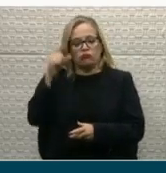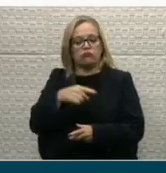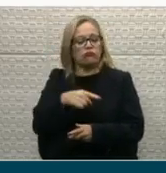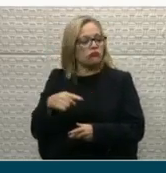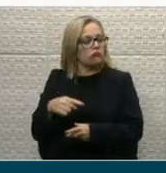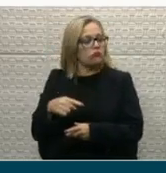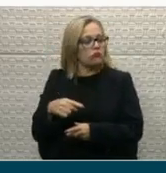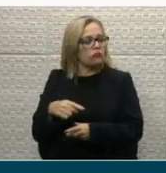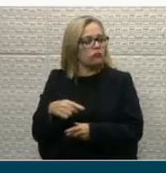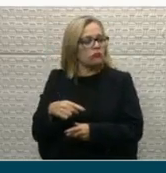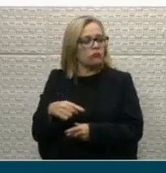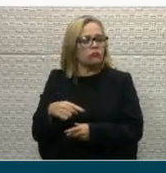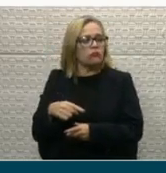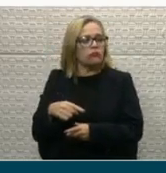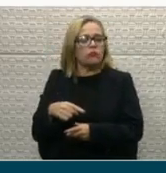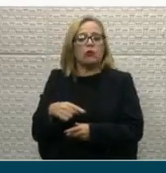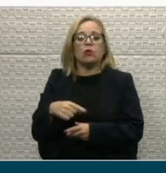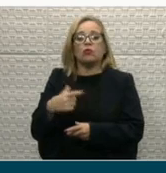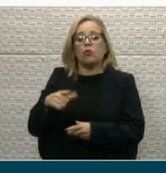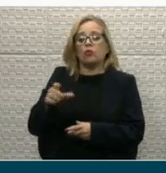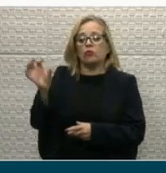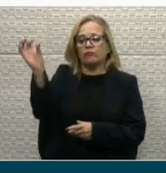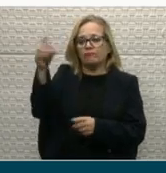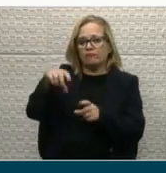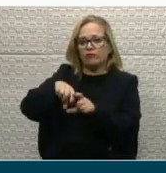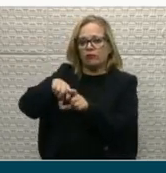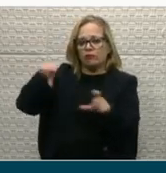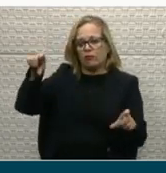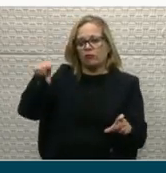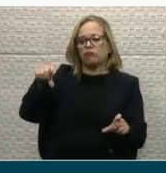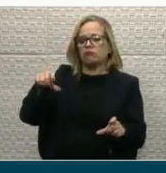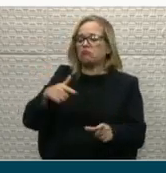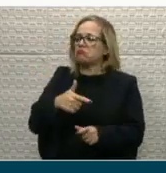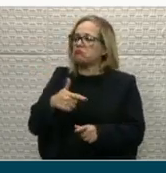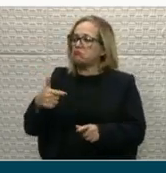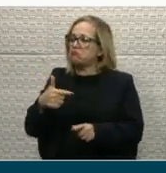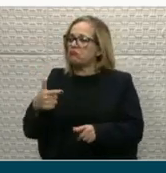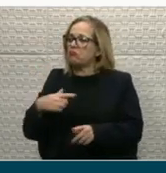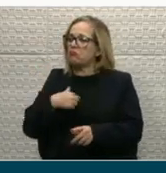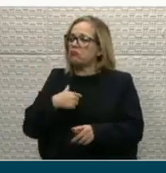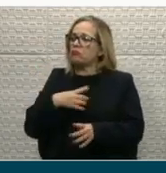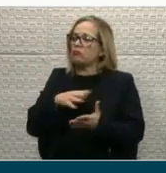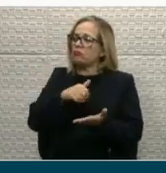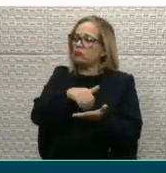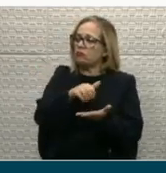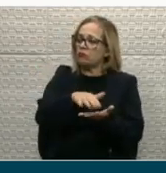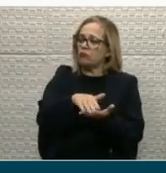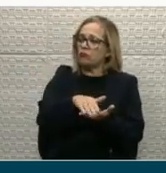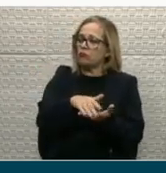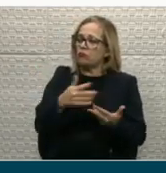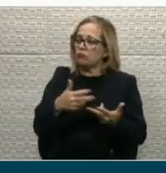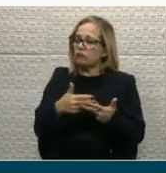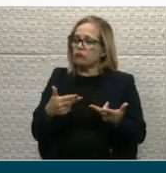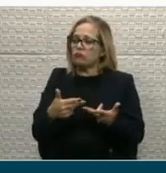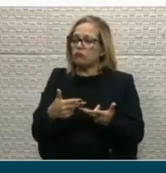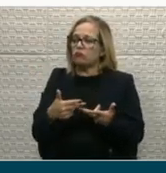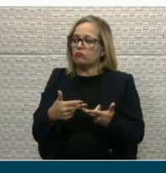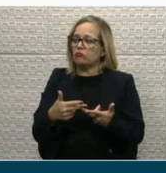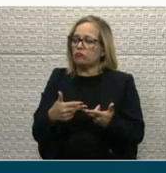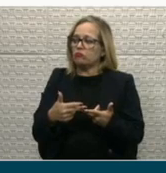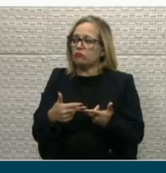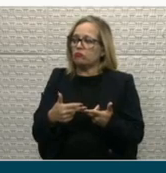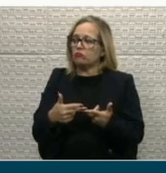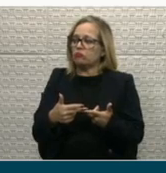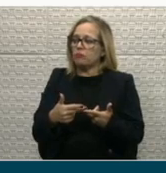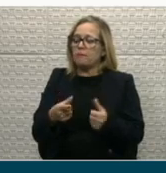menos o produto dos elementos da diagonal secundária. Quando eu distribuo esse produto, no primeiro